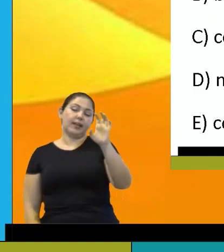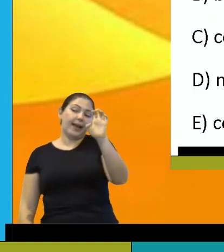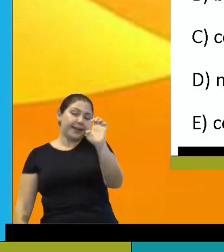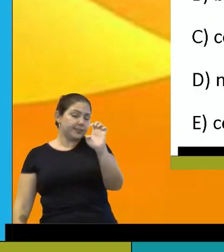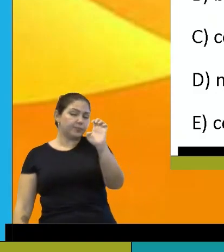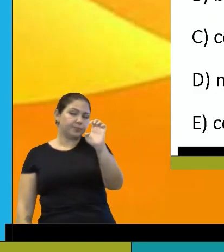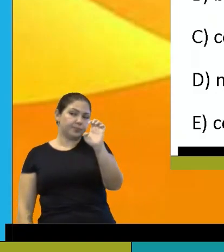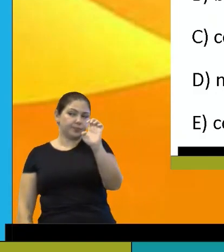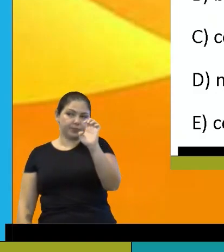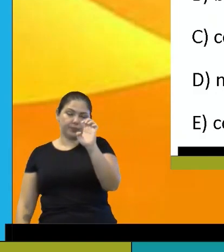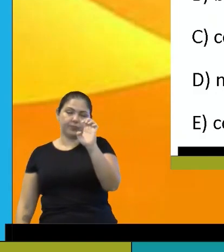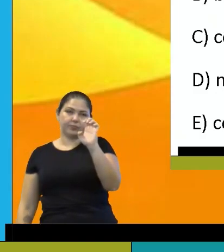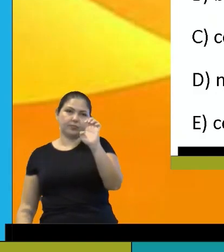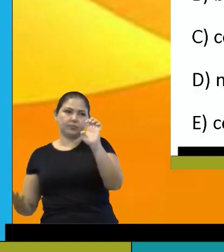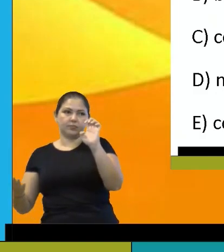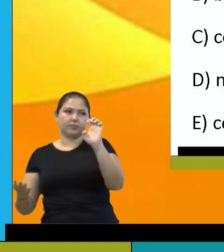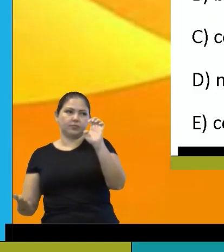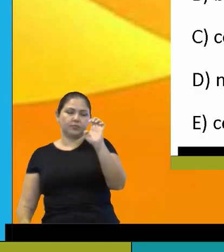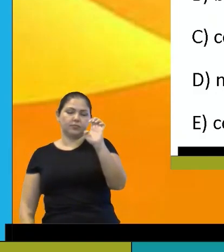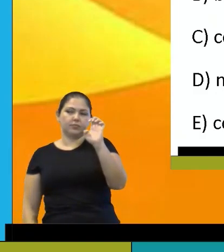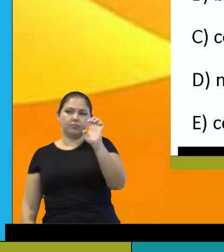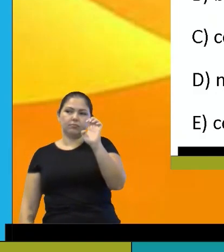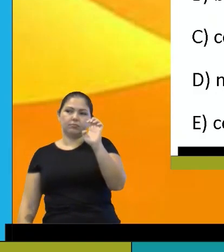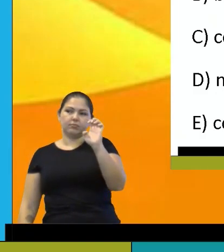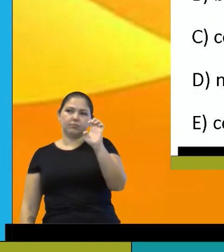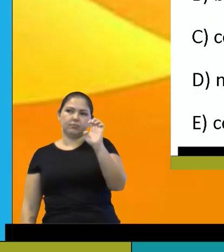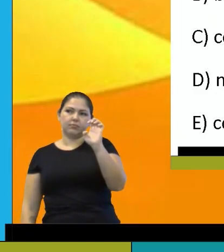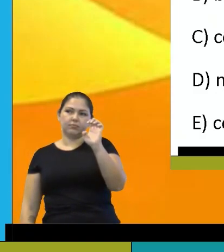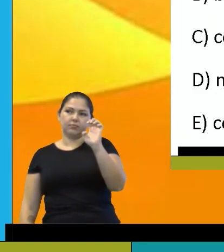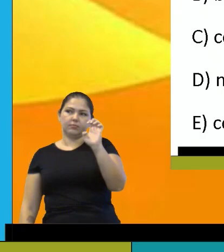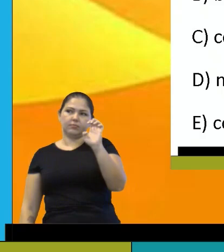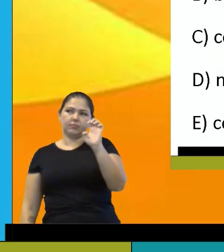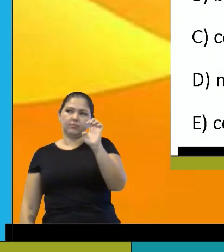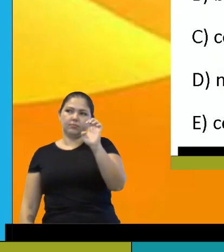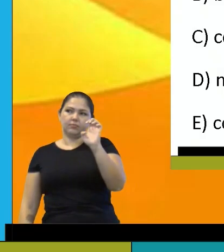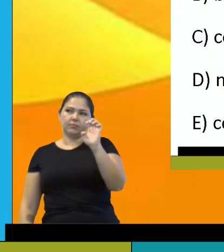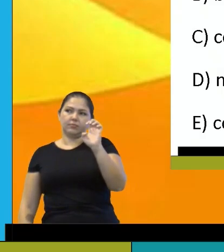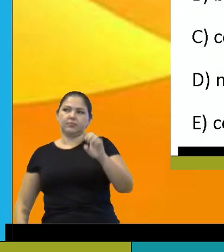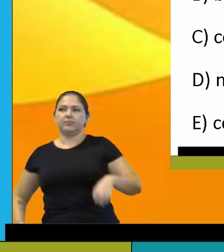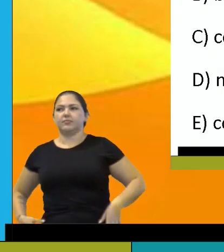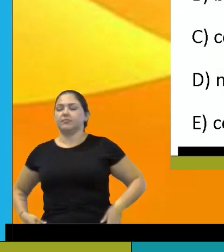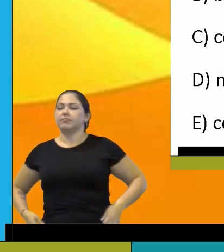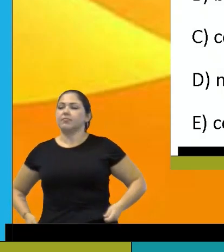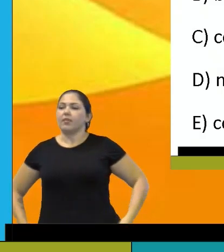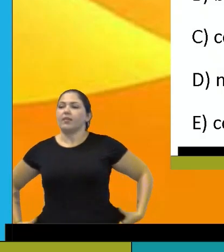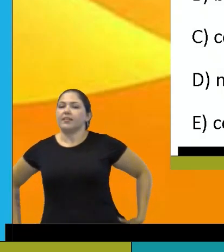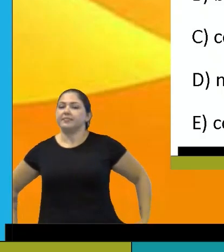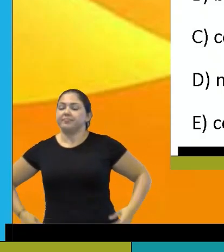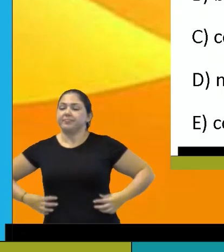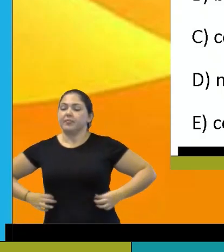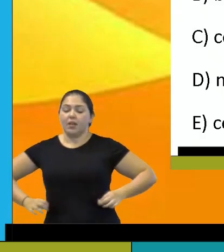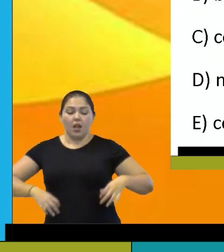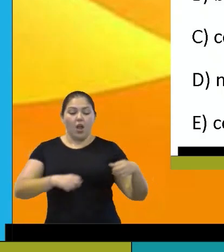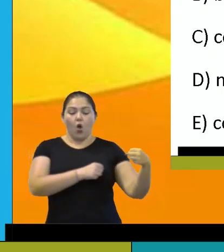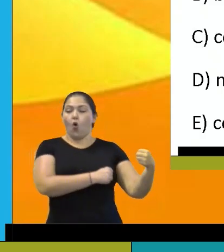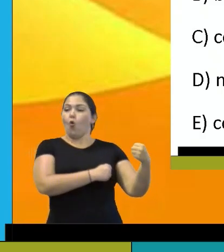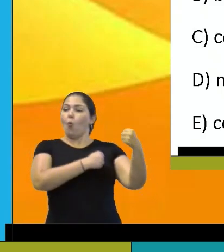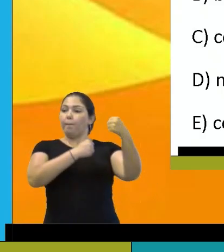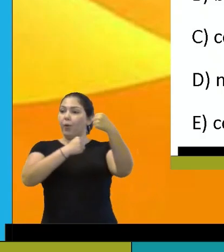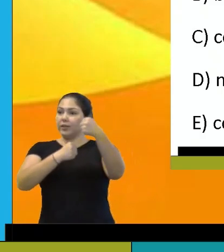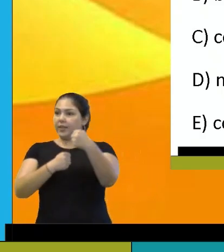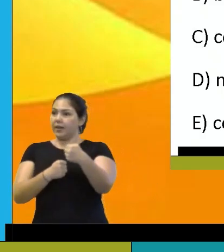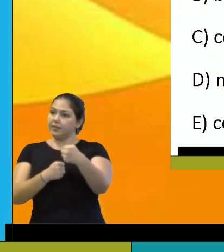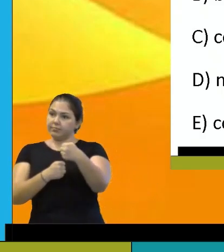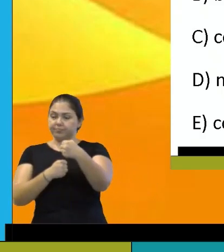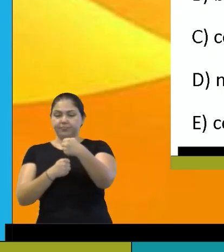eliminação, a conveniência entre o poder tirânico e a moral do príncipe. Quando eu falo